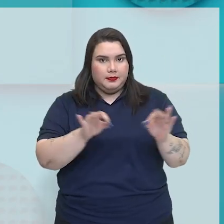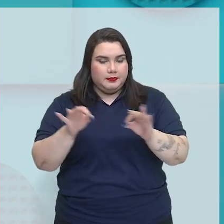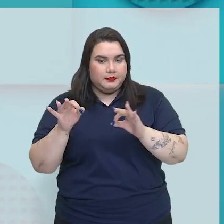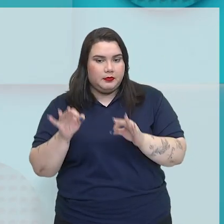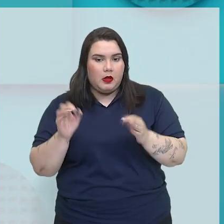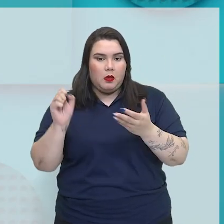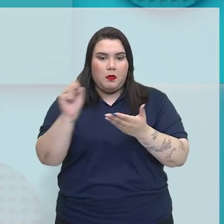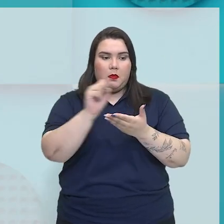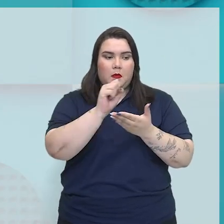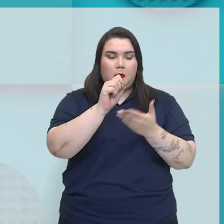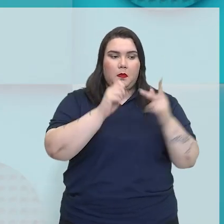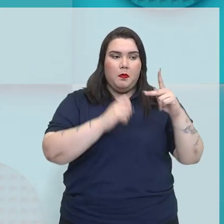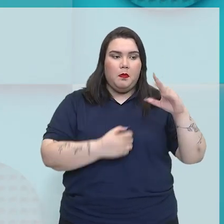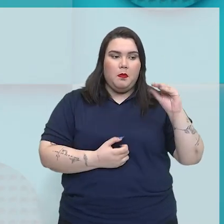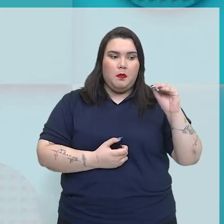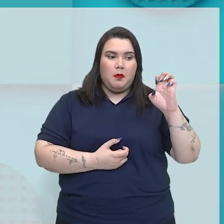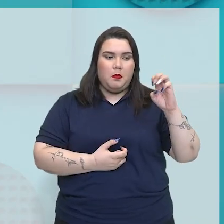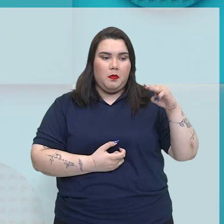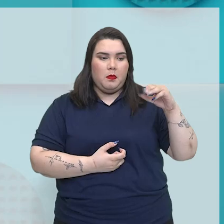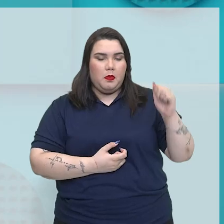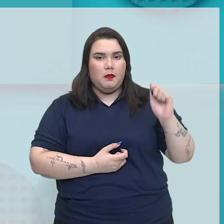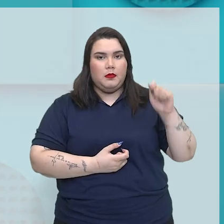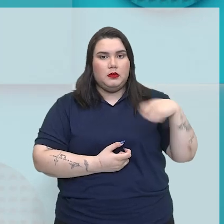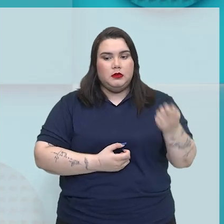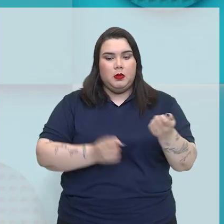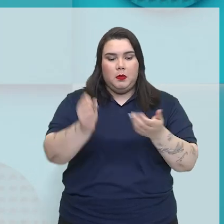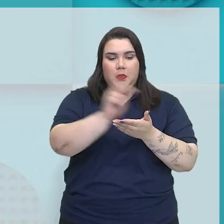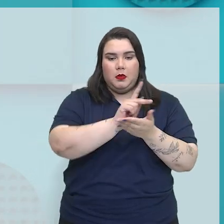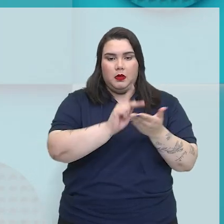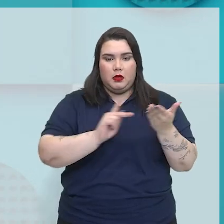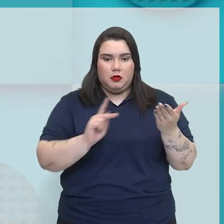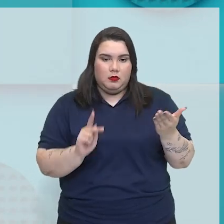Então, poema é a parte física